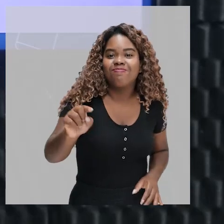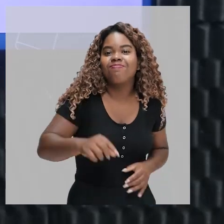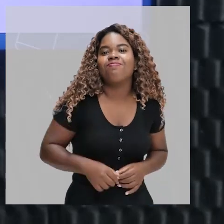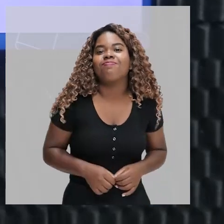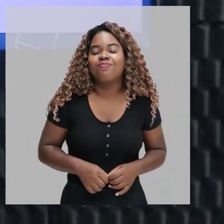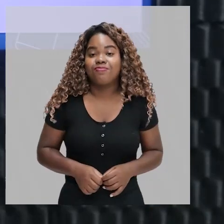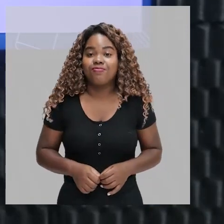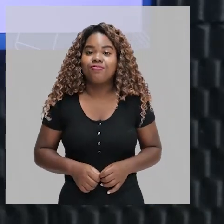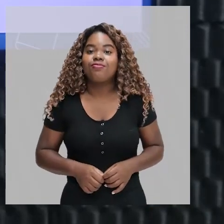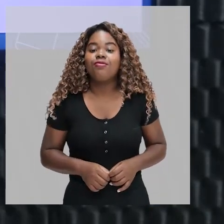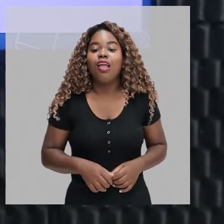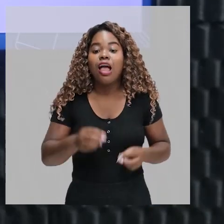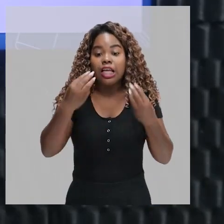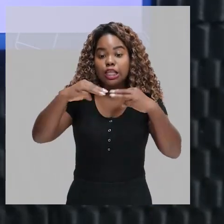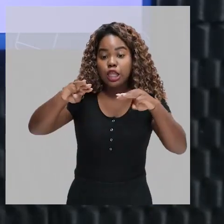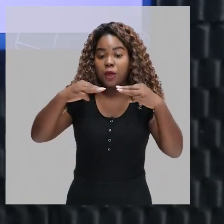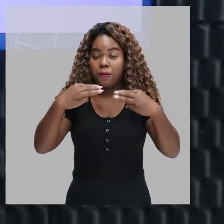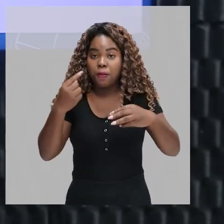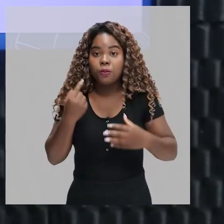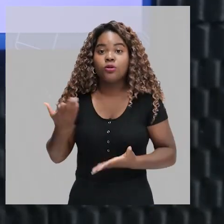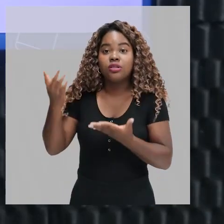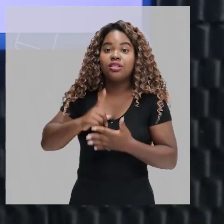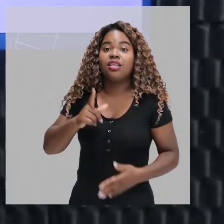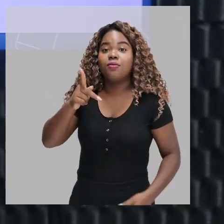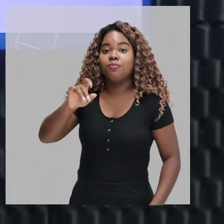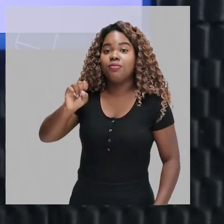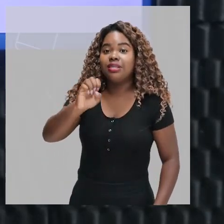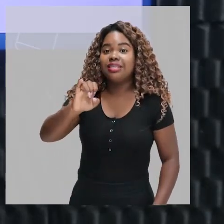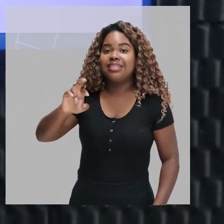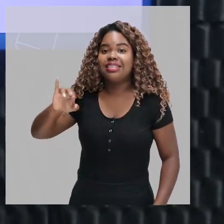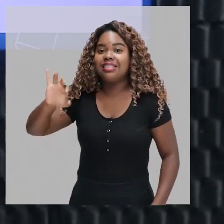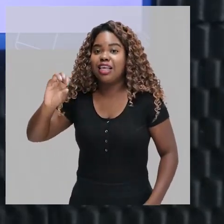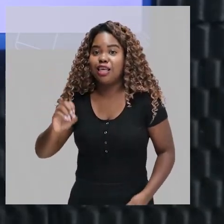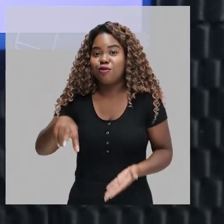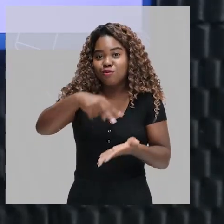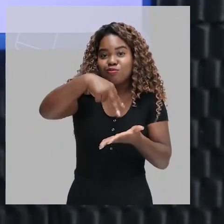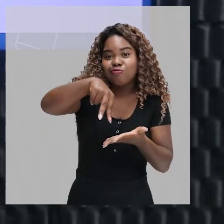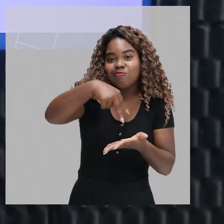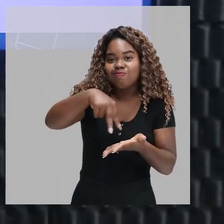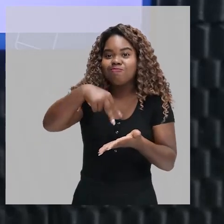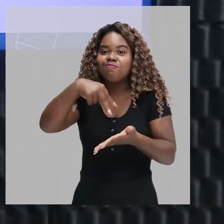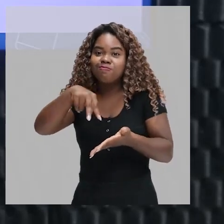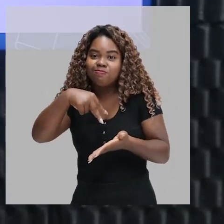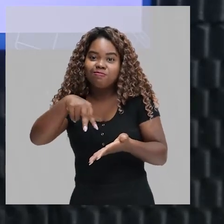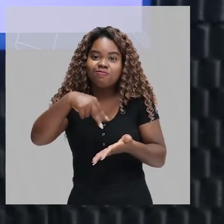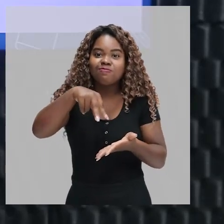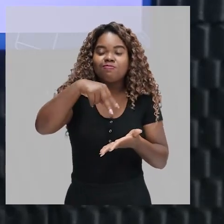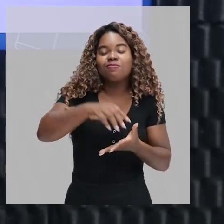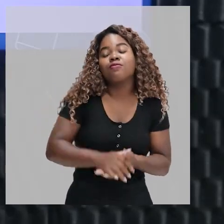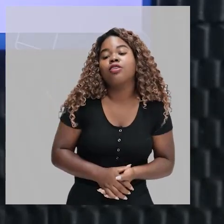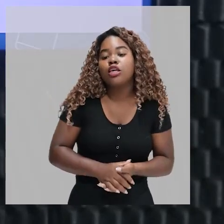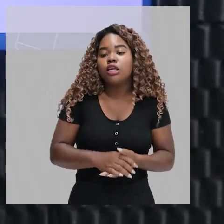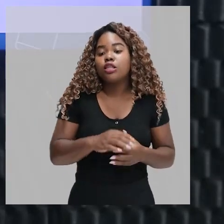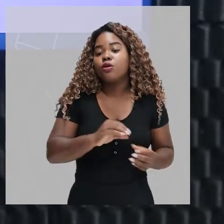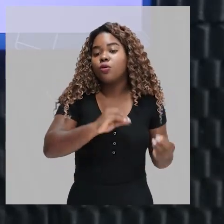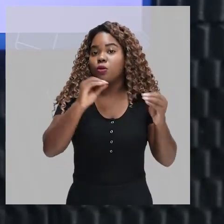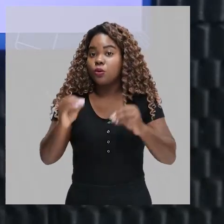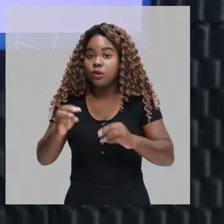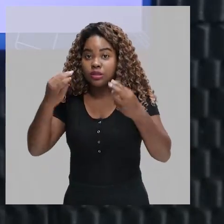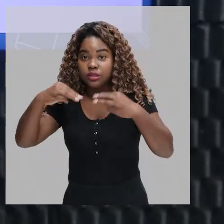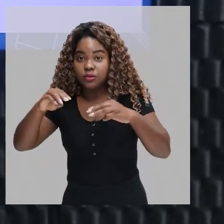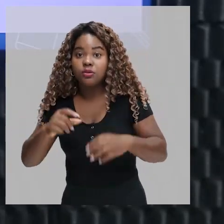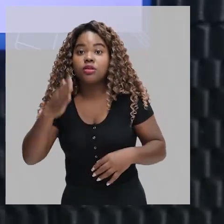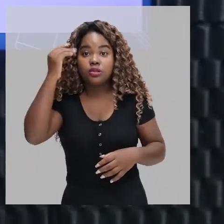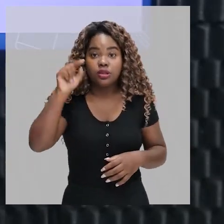aí na canção Tem a parte do piseiro né Eu trouxe essa música porque eu sei que vocês gostam